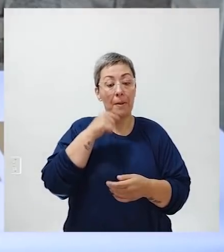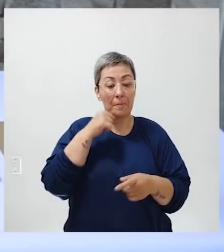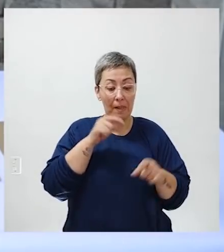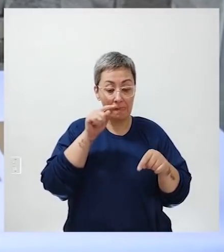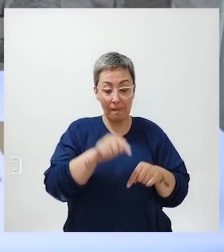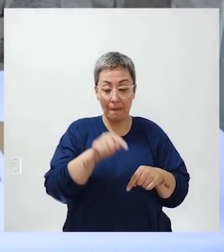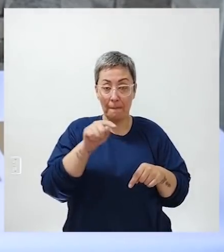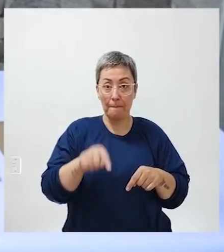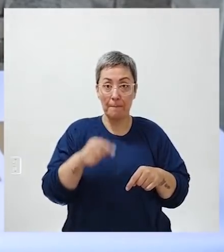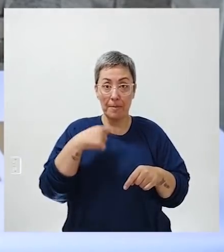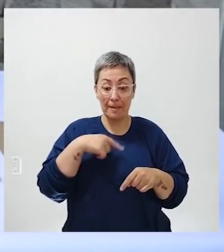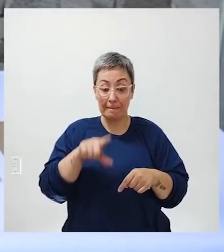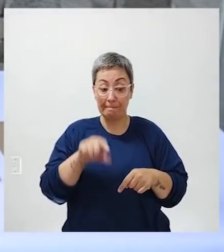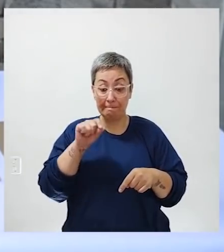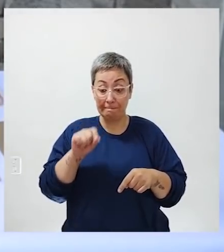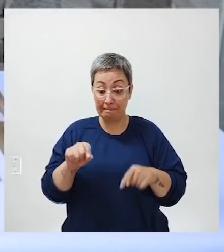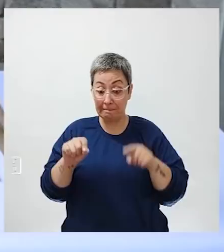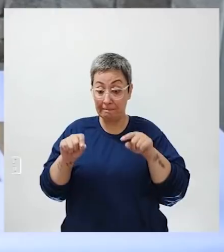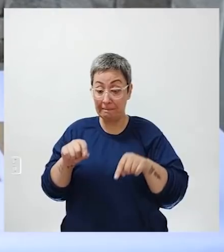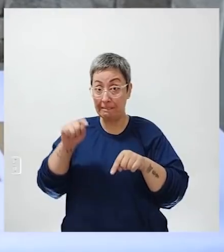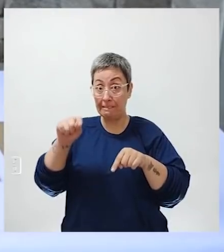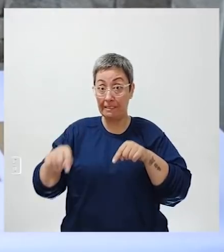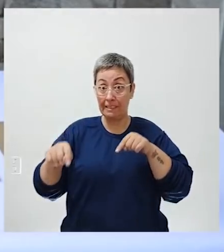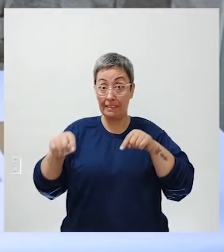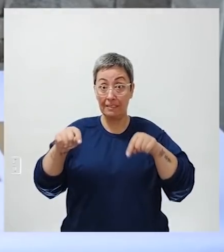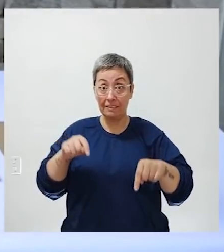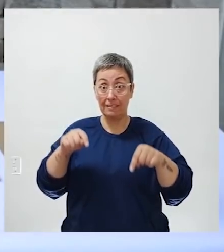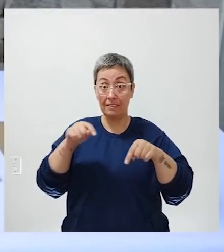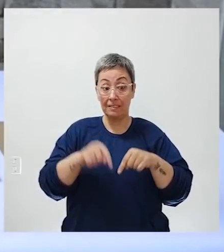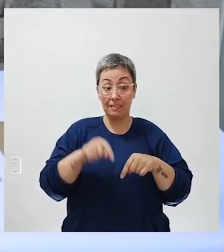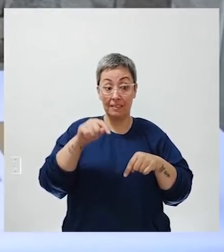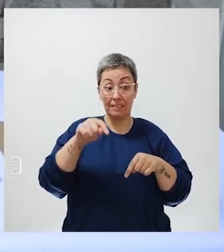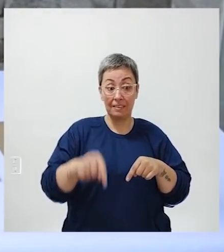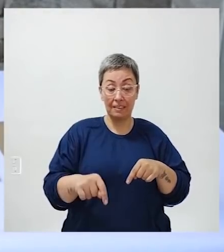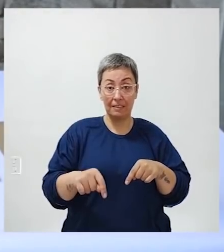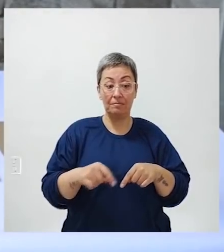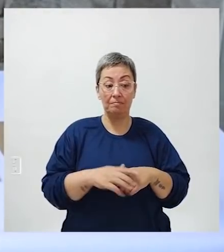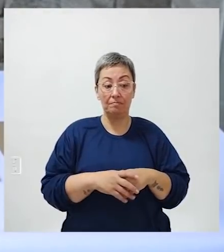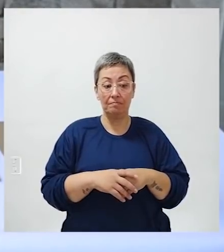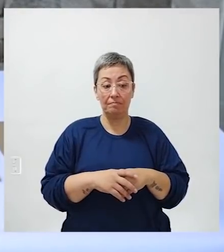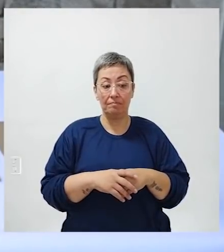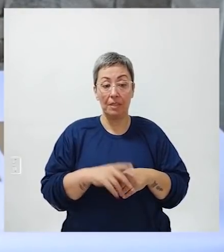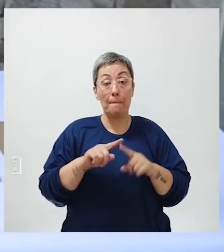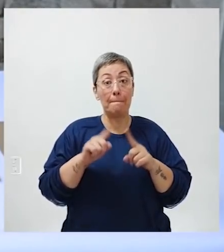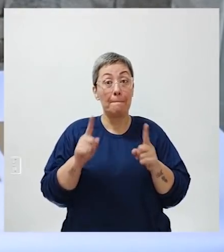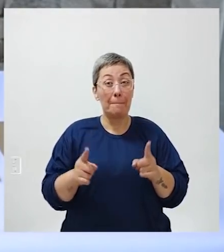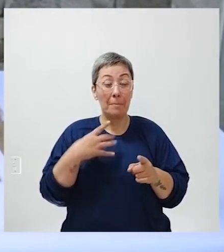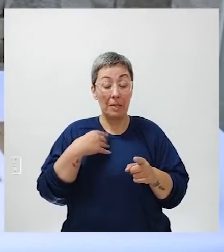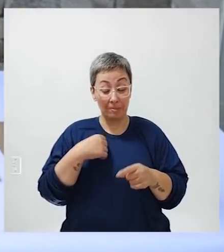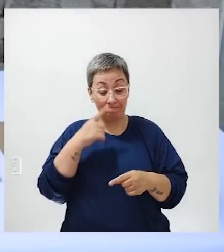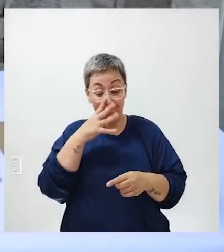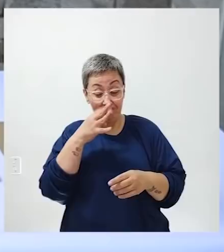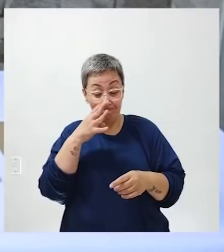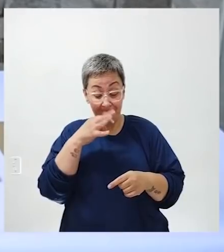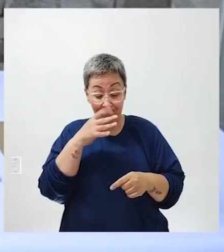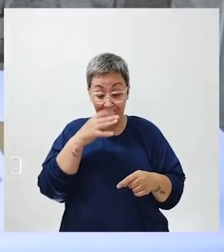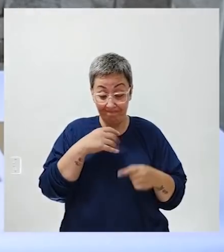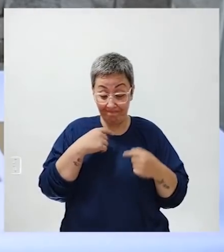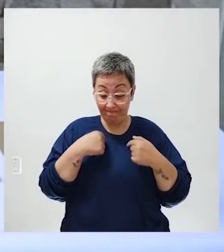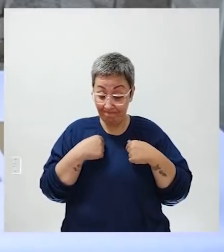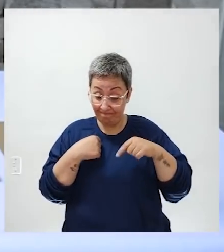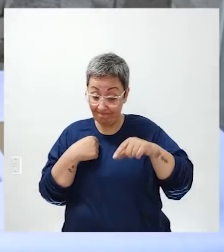minha mãe mandou eu escolher esse daqui, mas